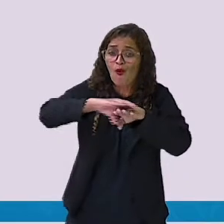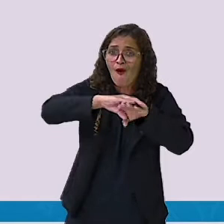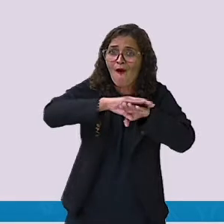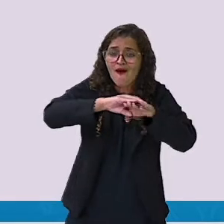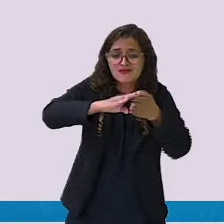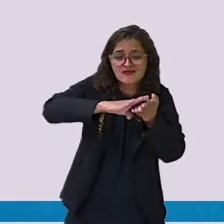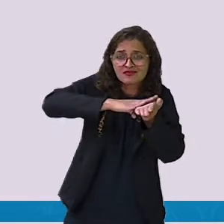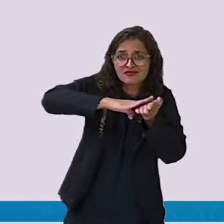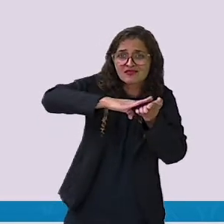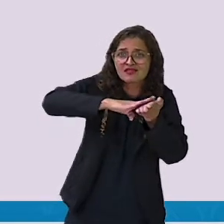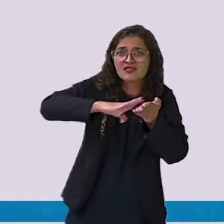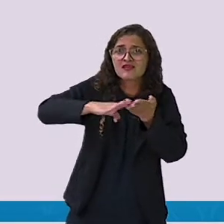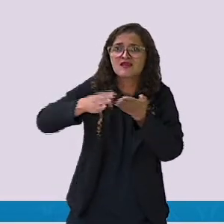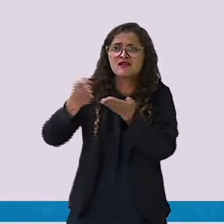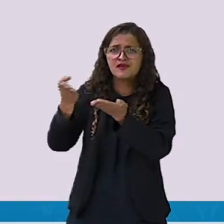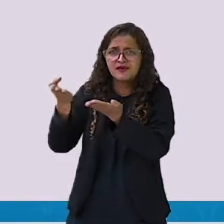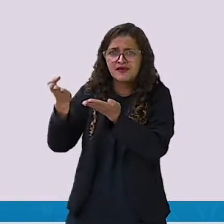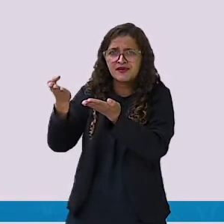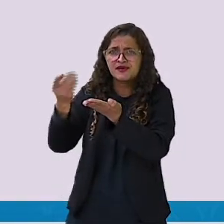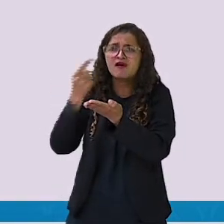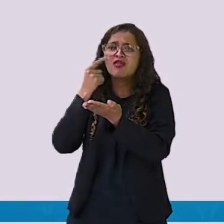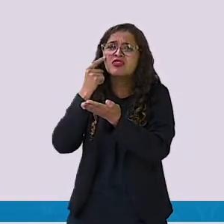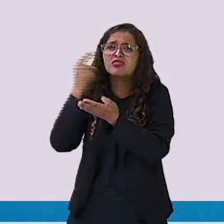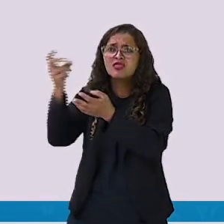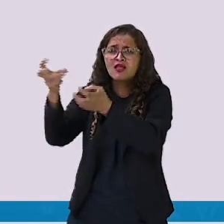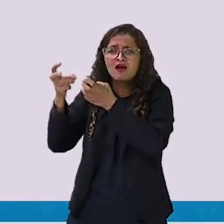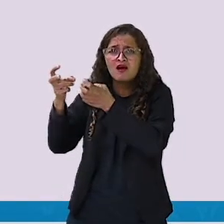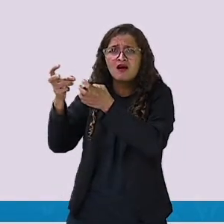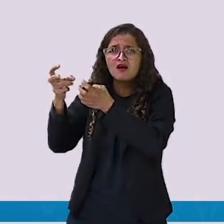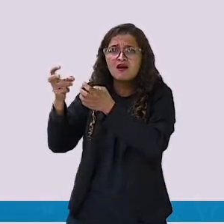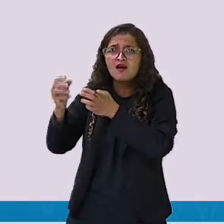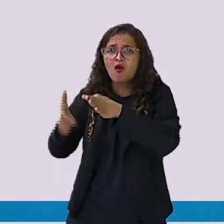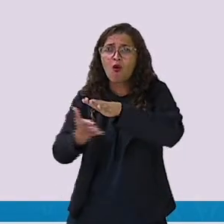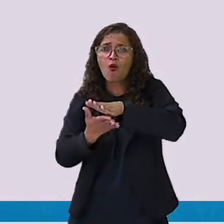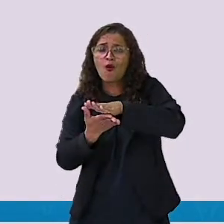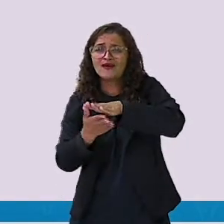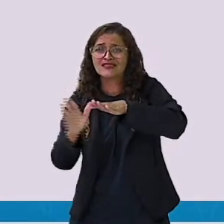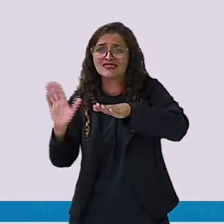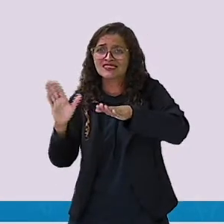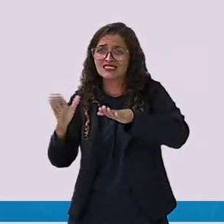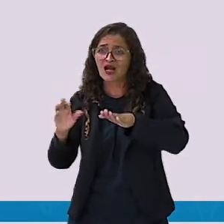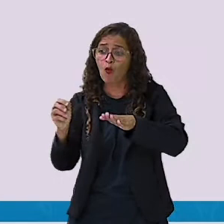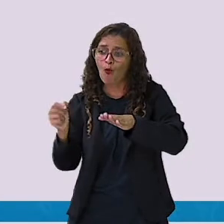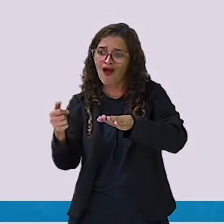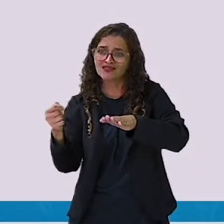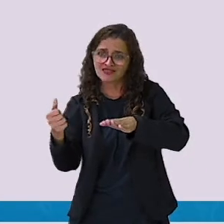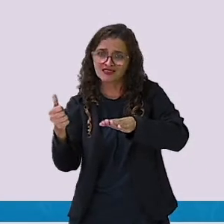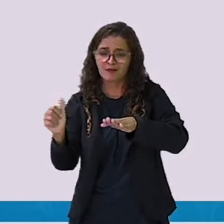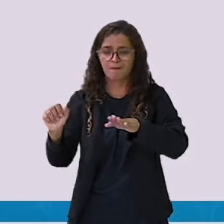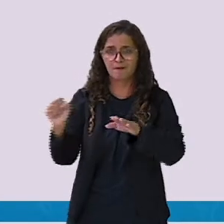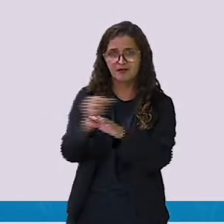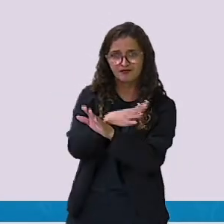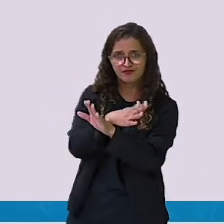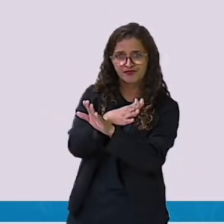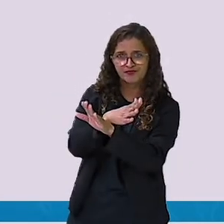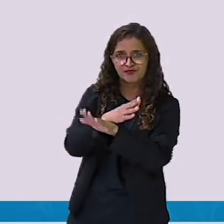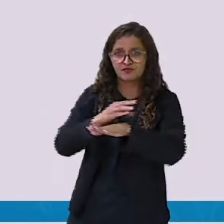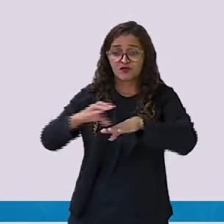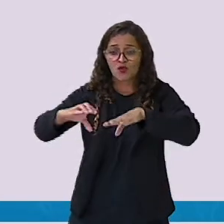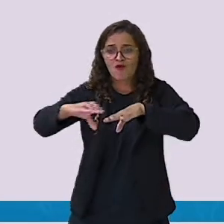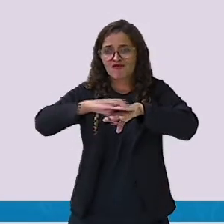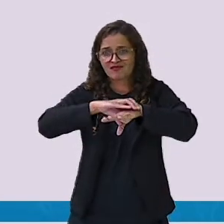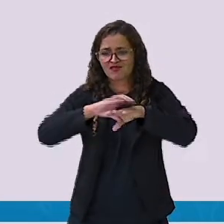e aqui já está sendo feito, nessa outra imagem, a parte final desse calçado, tá? O